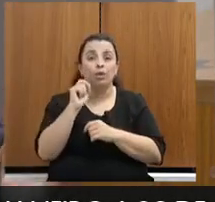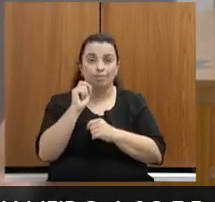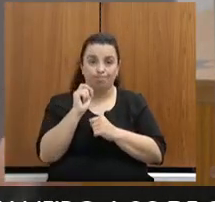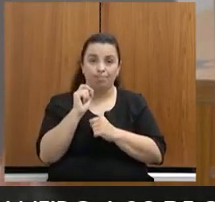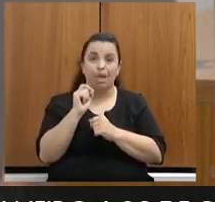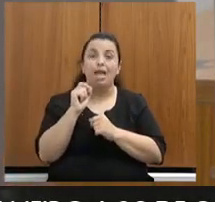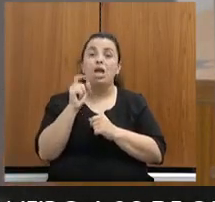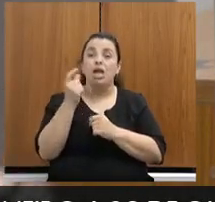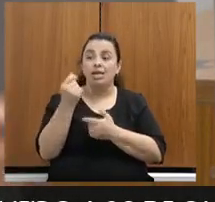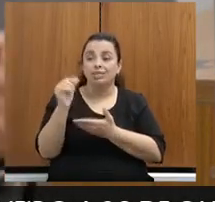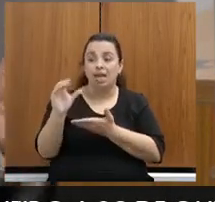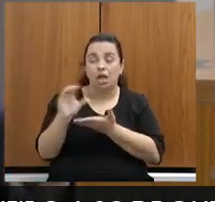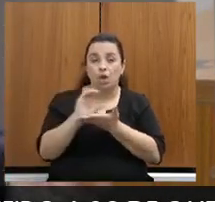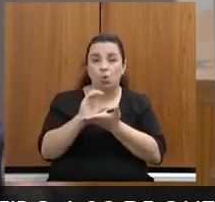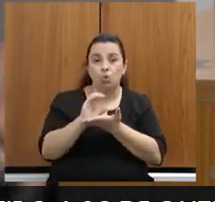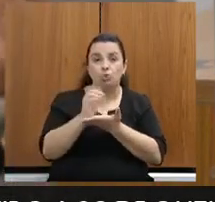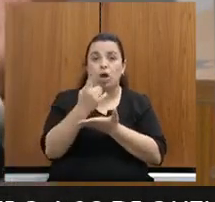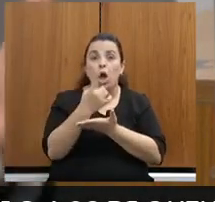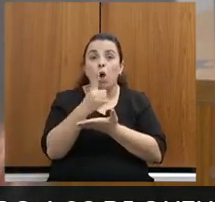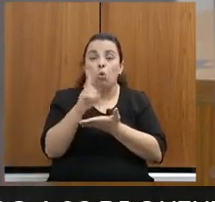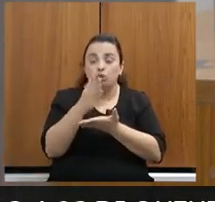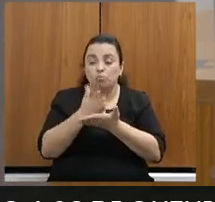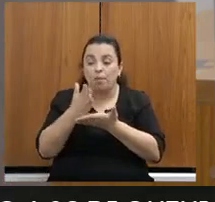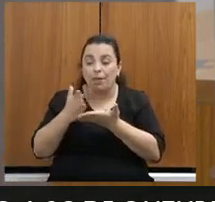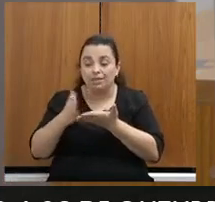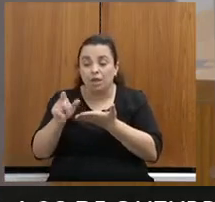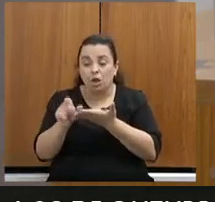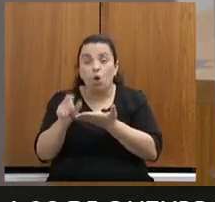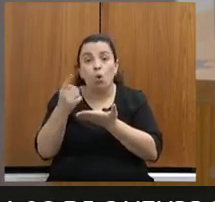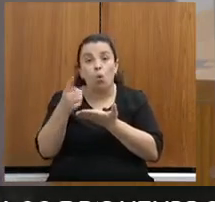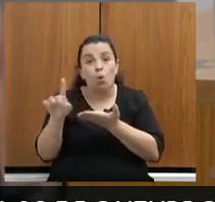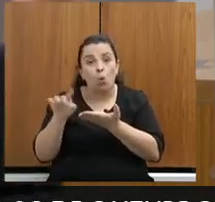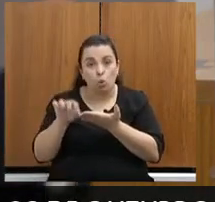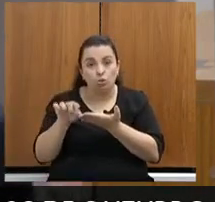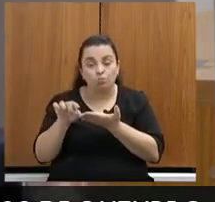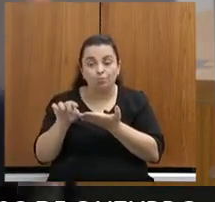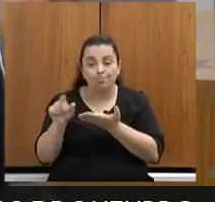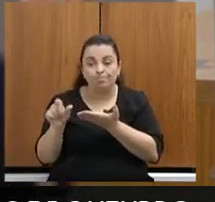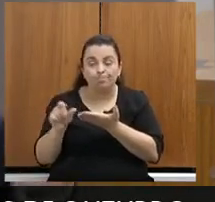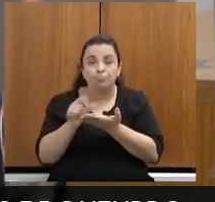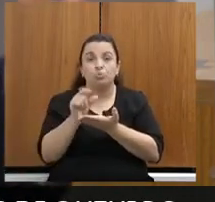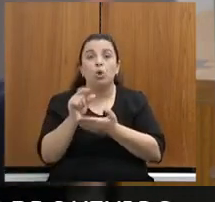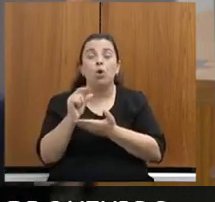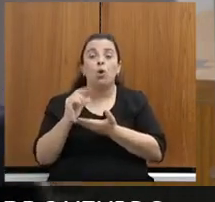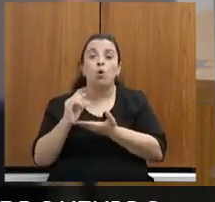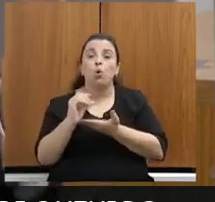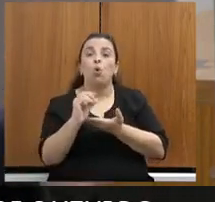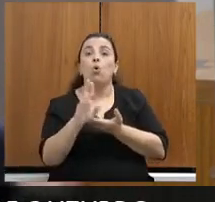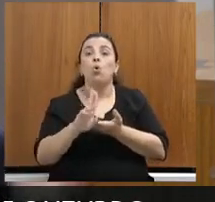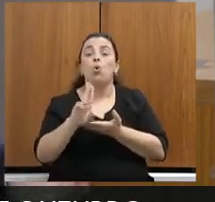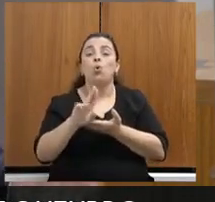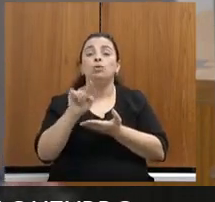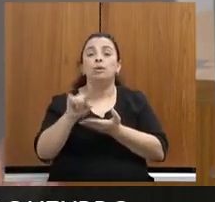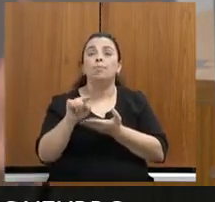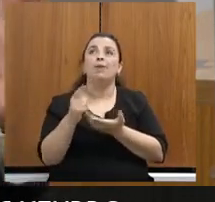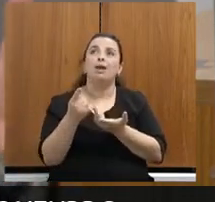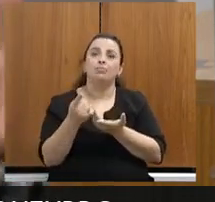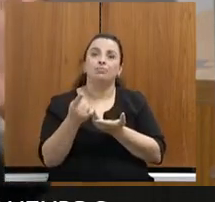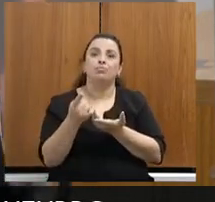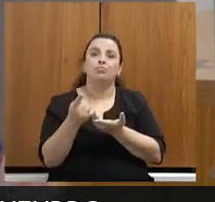que ele fosse então colocado para montar um serviço de Ortopedia